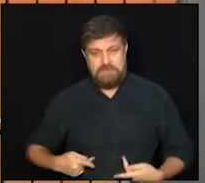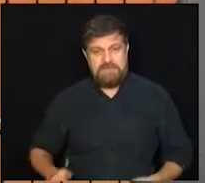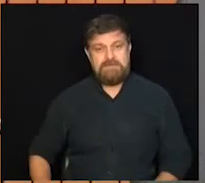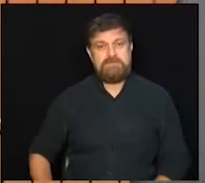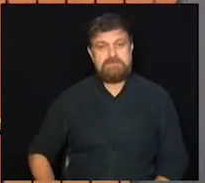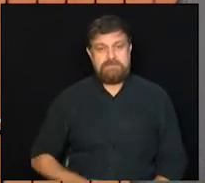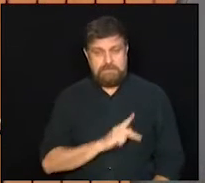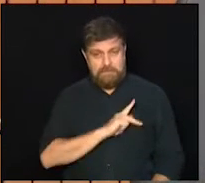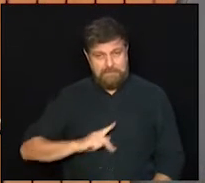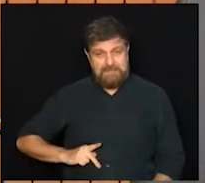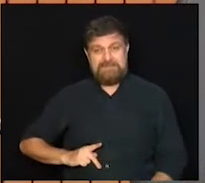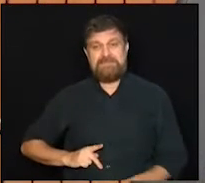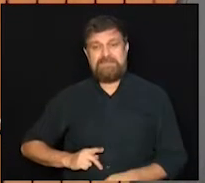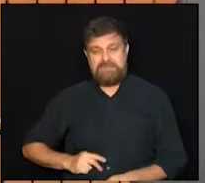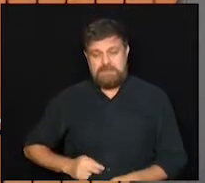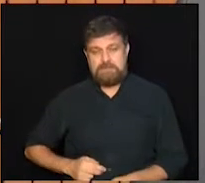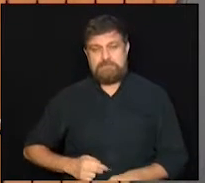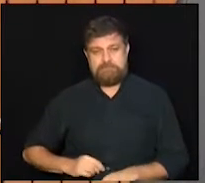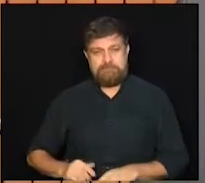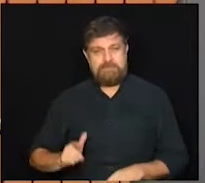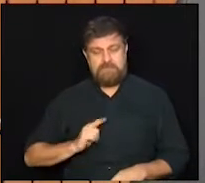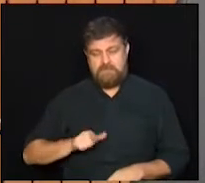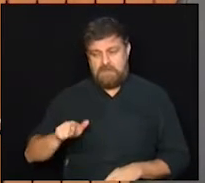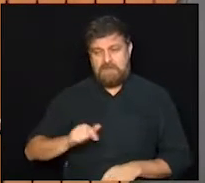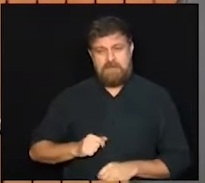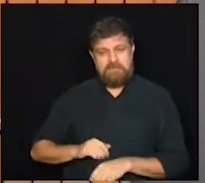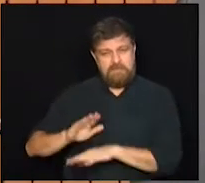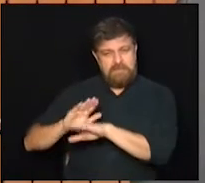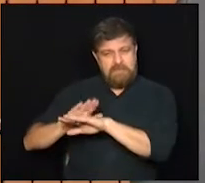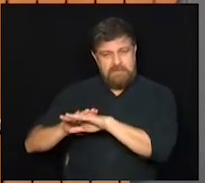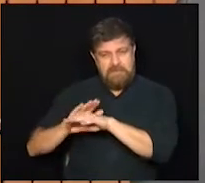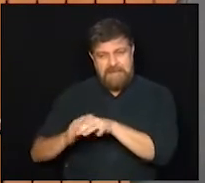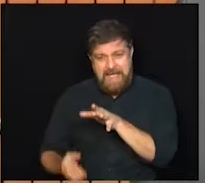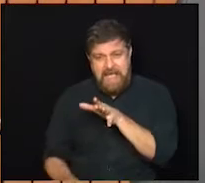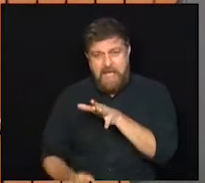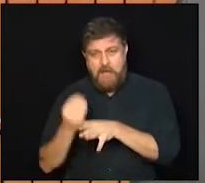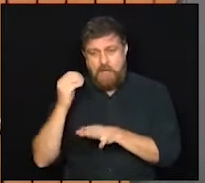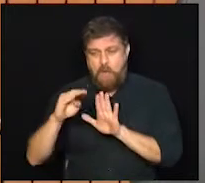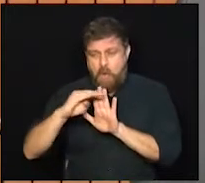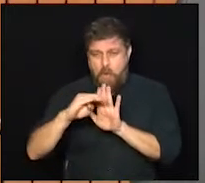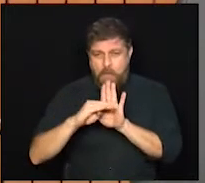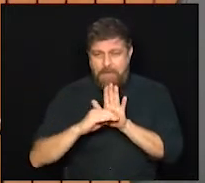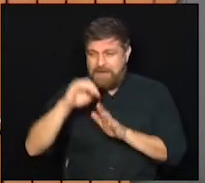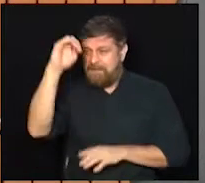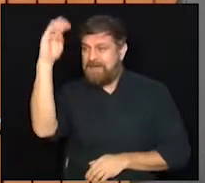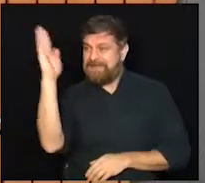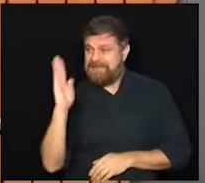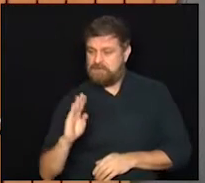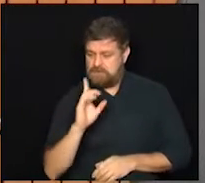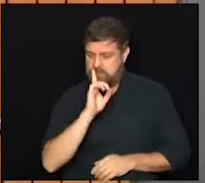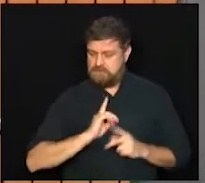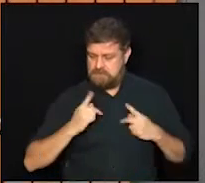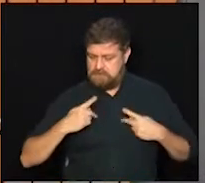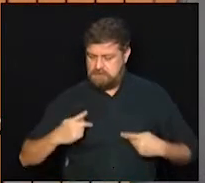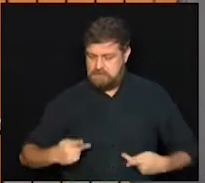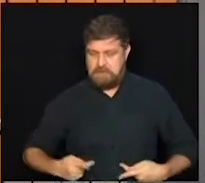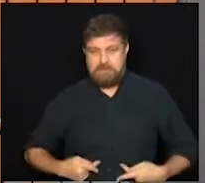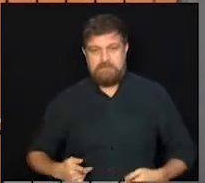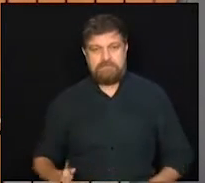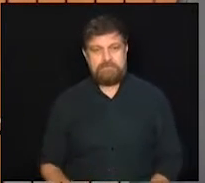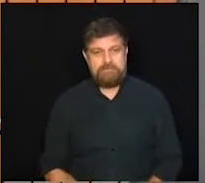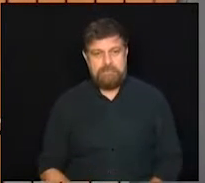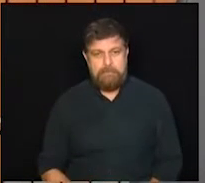República, onde coordenou a construção do Programa Nacional dos Direitos Humanos, PNDH